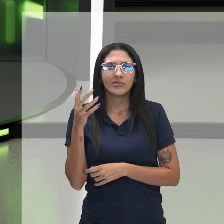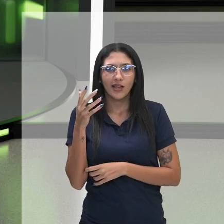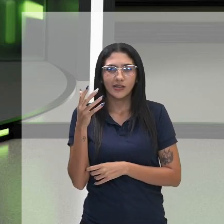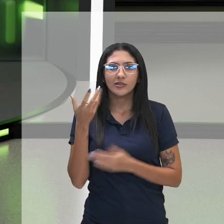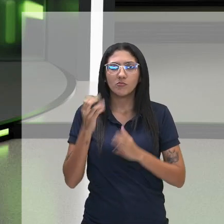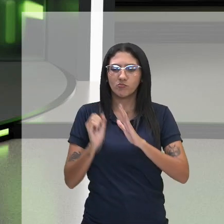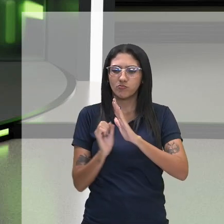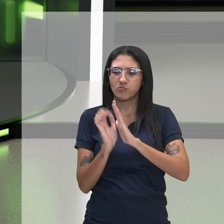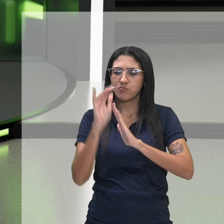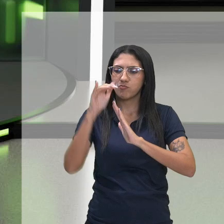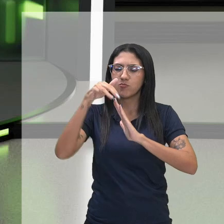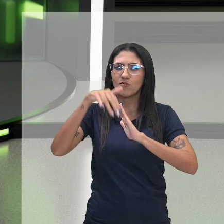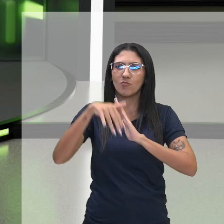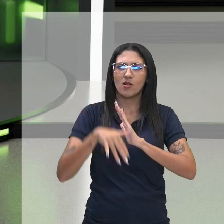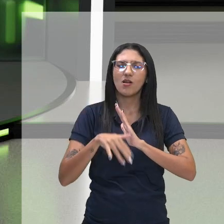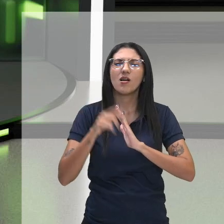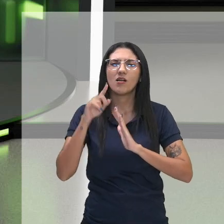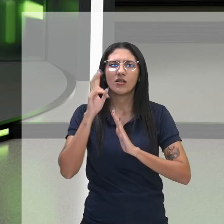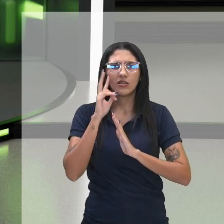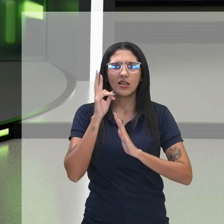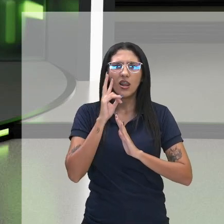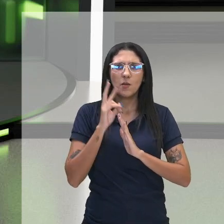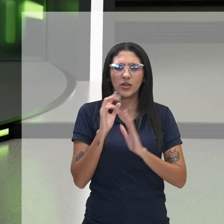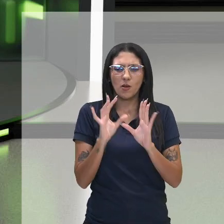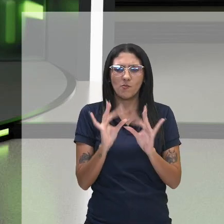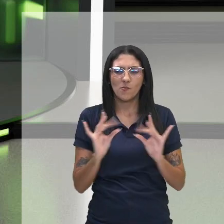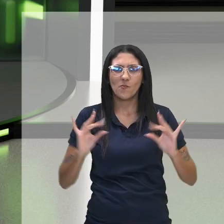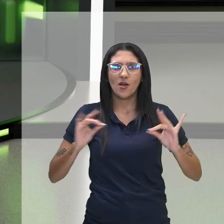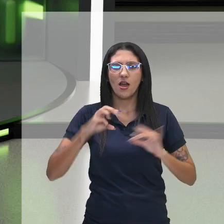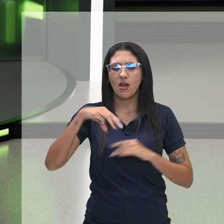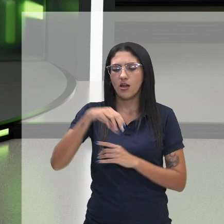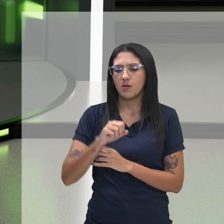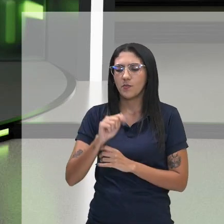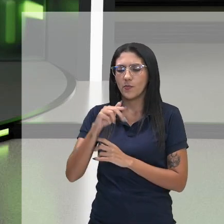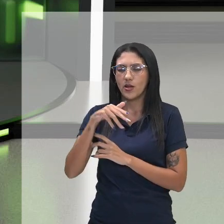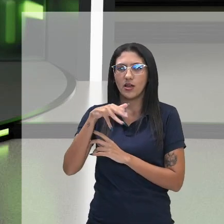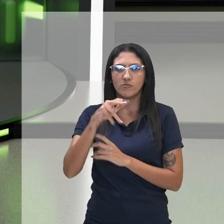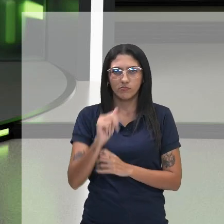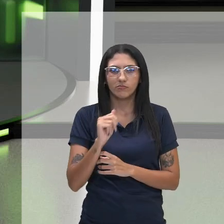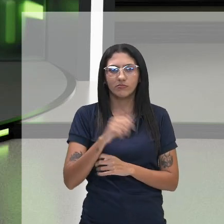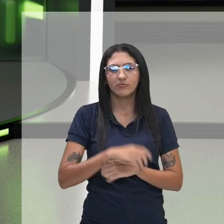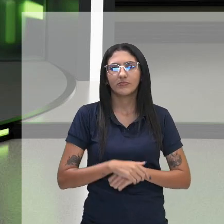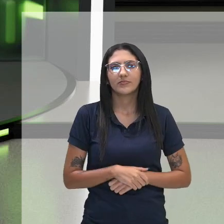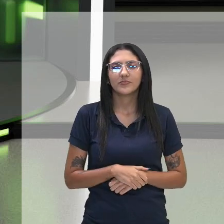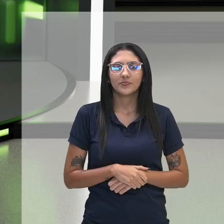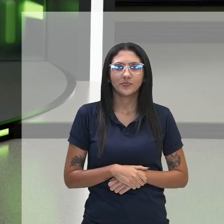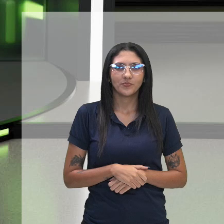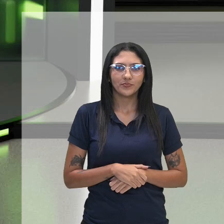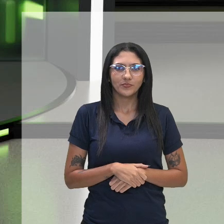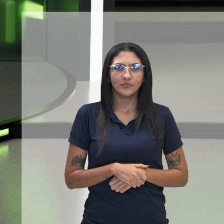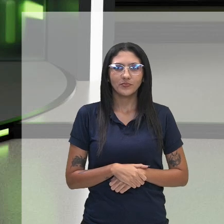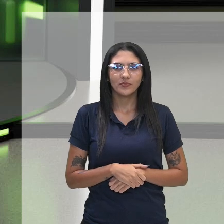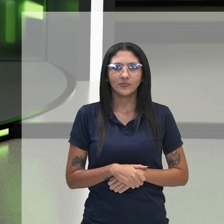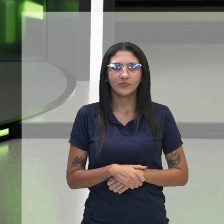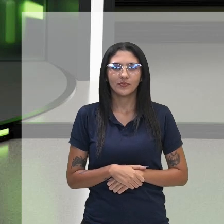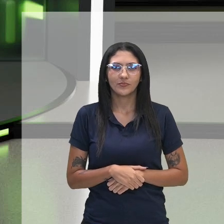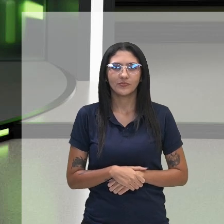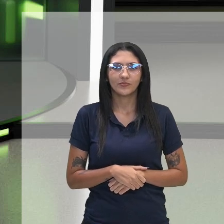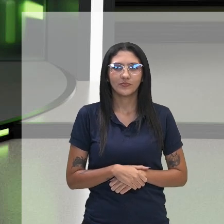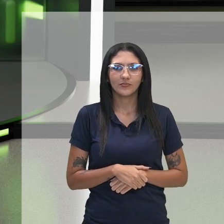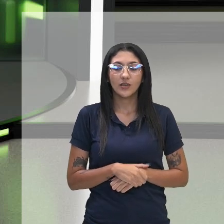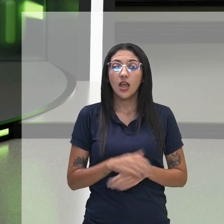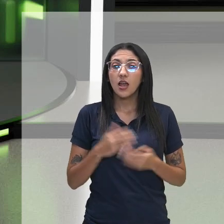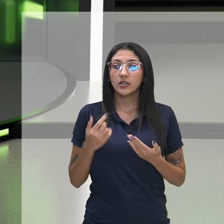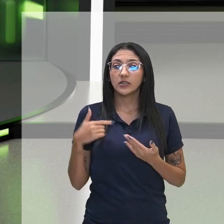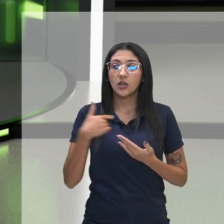aqui? O magma, né? Que está logo abaixo dessas placas tectônicas. Tá certo? Então, para a gente iniciar, é